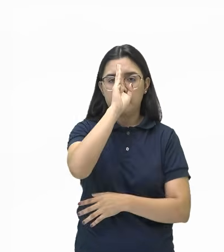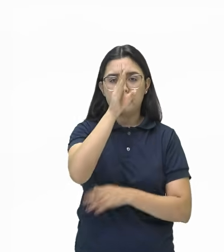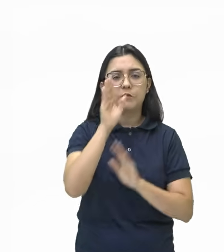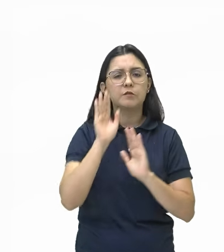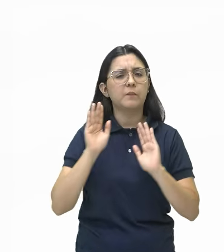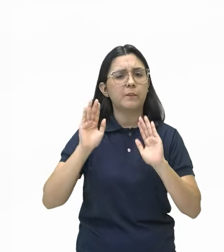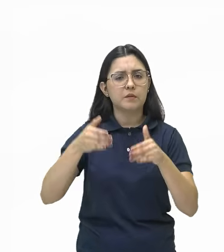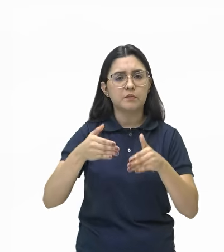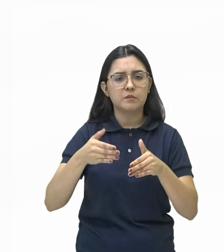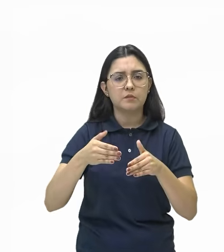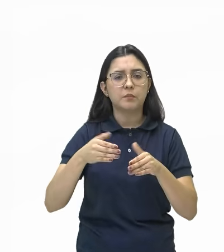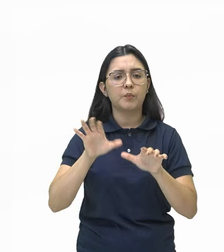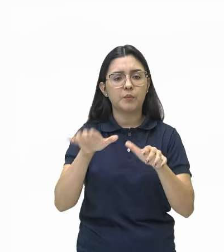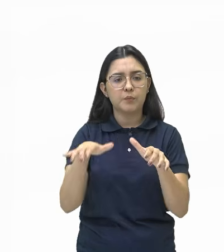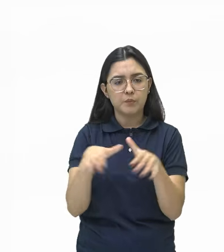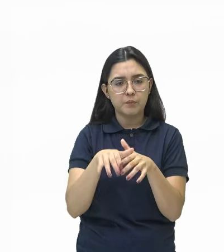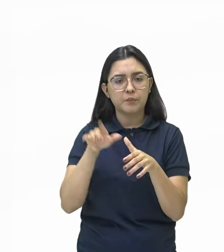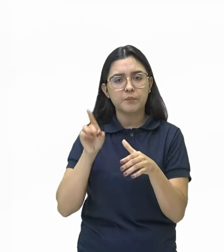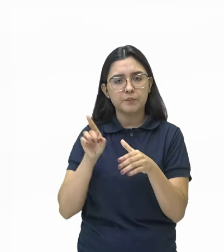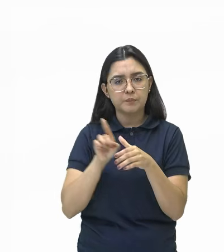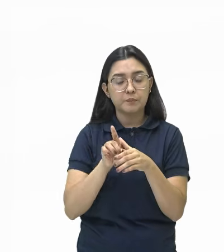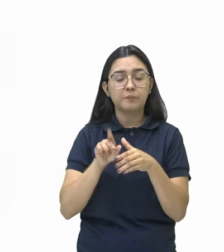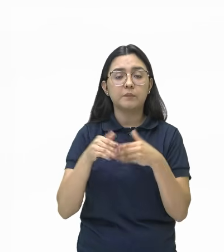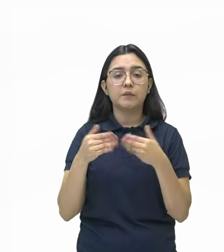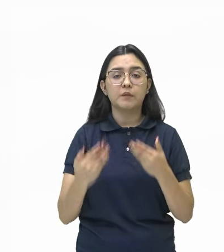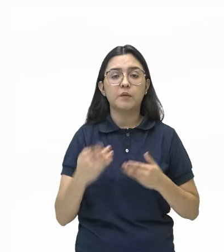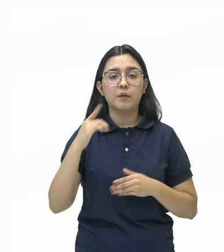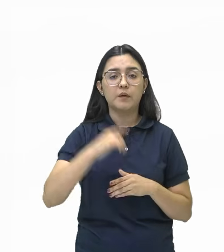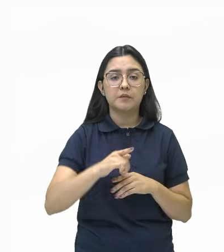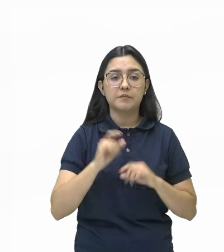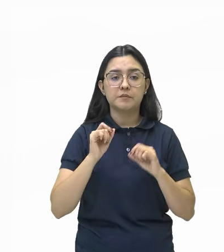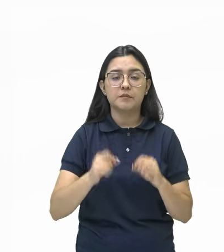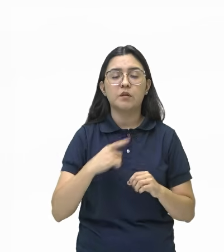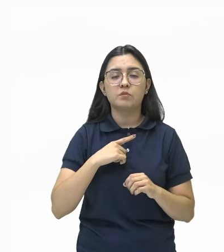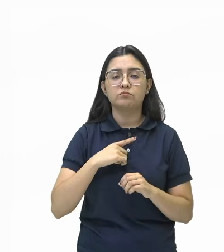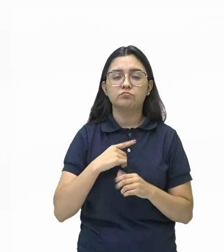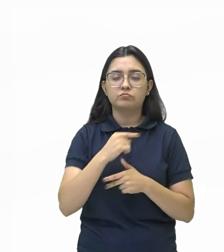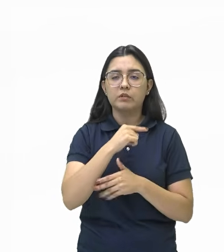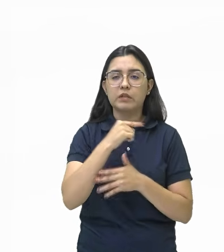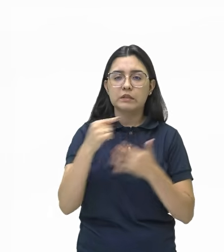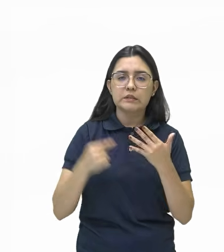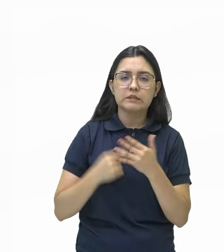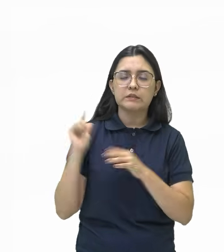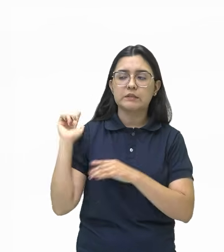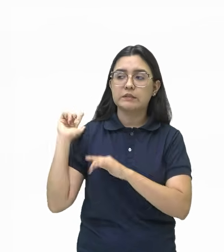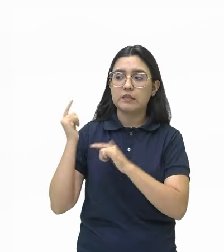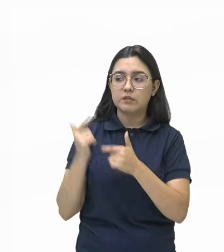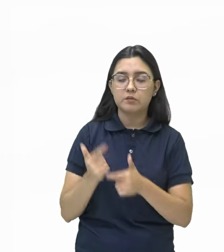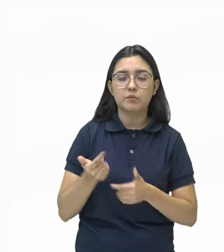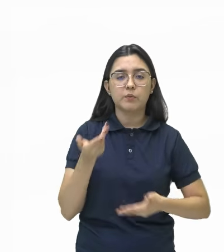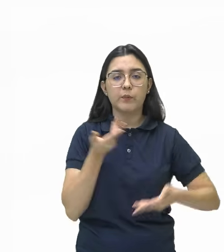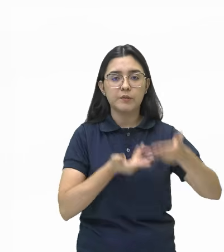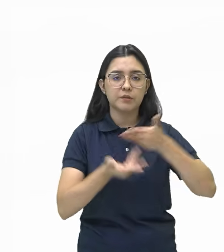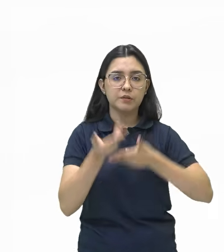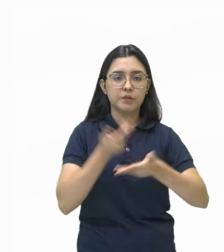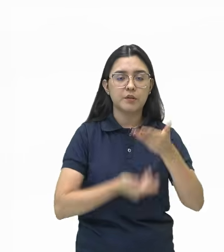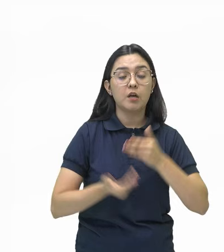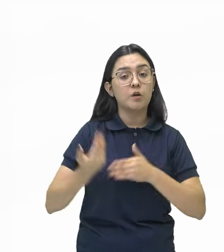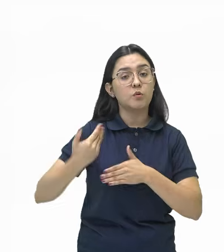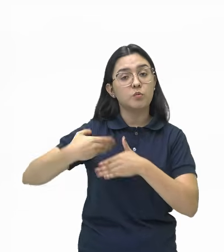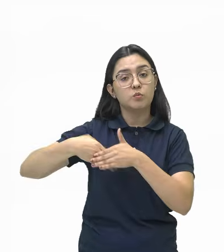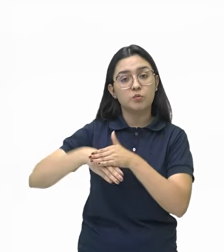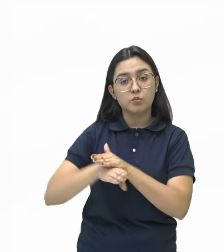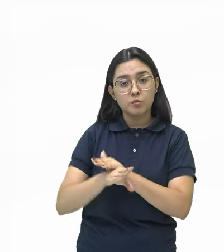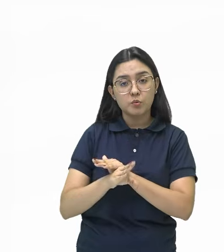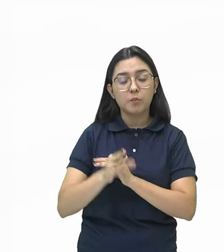específica com o grupo. Então, aí entra todas as tradições, são compartilhadas, os